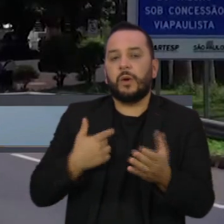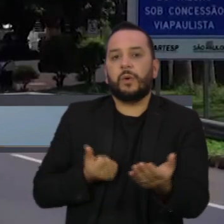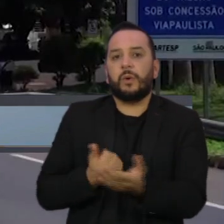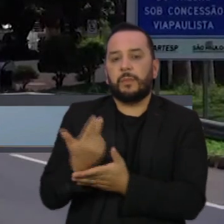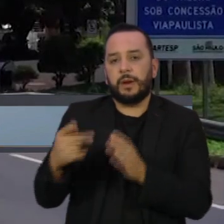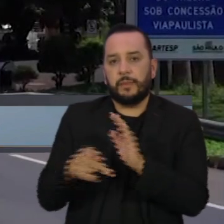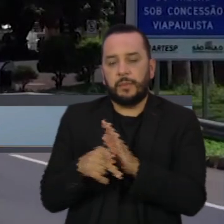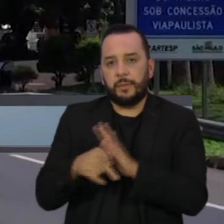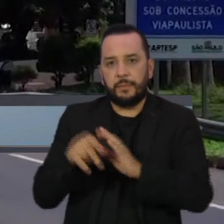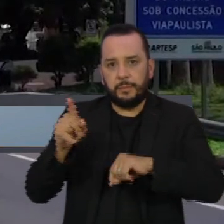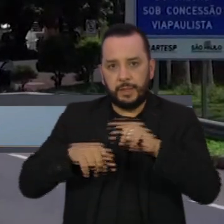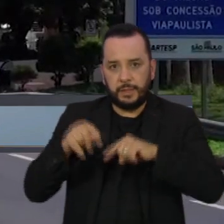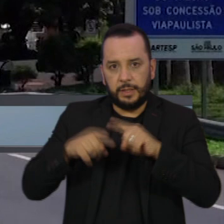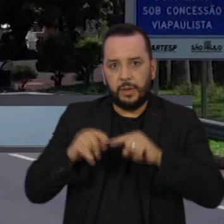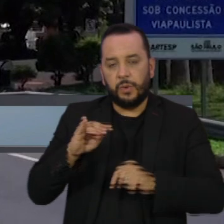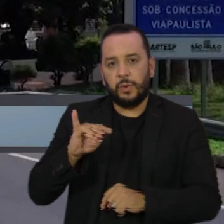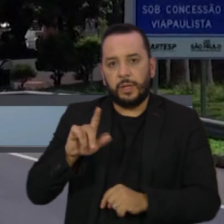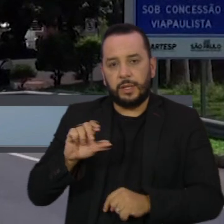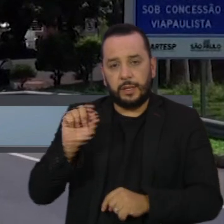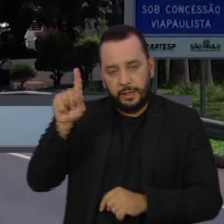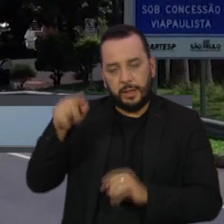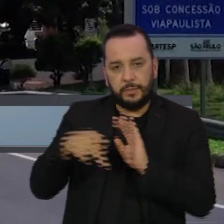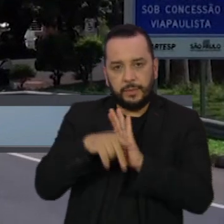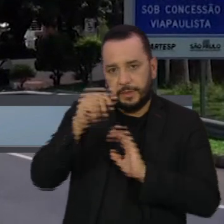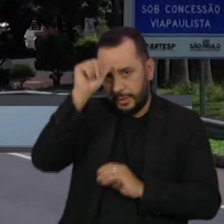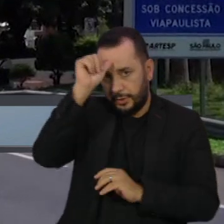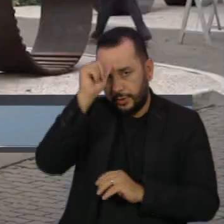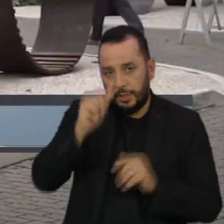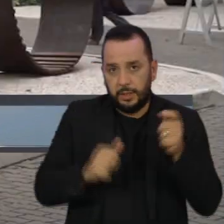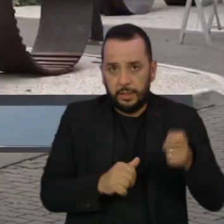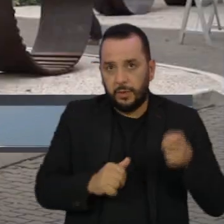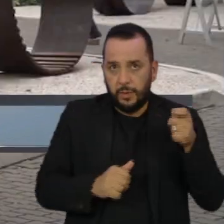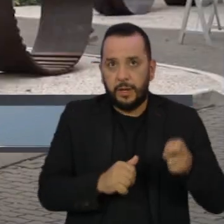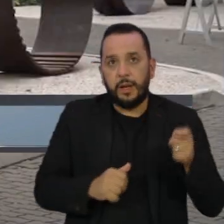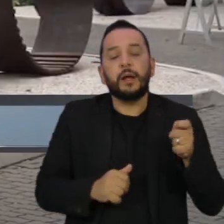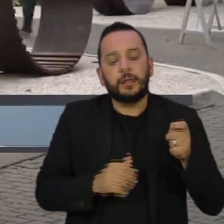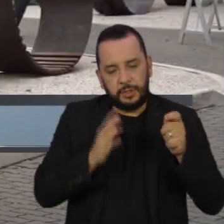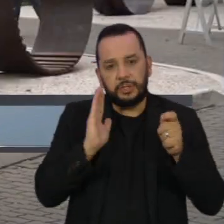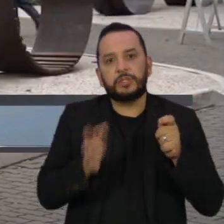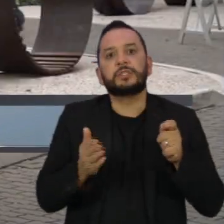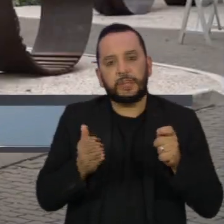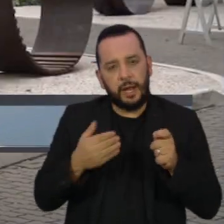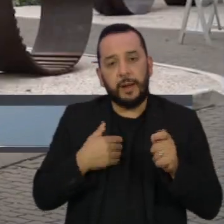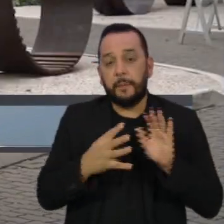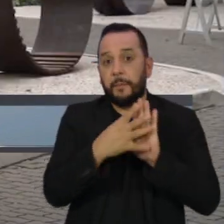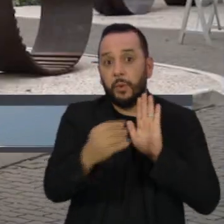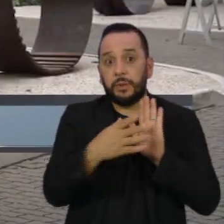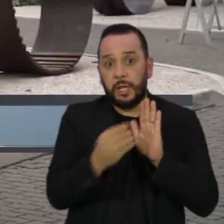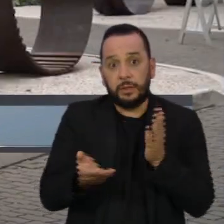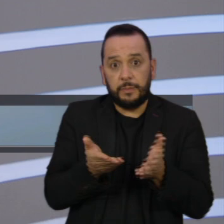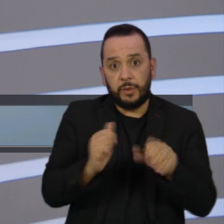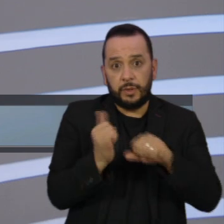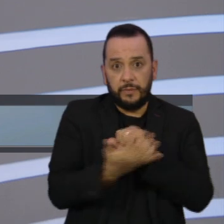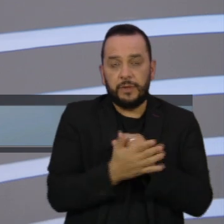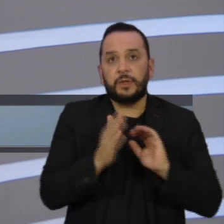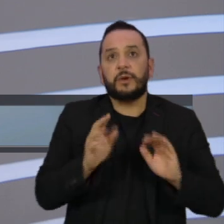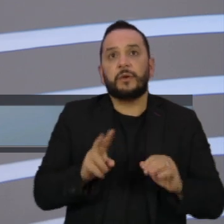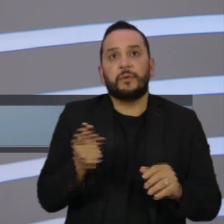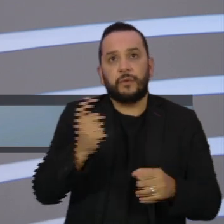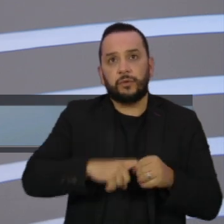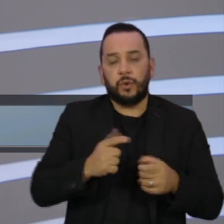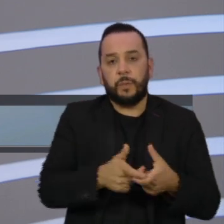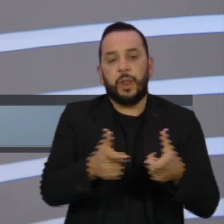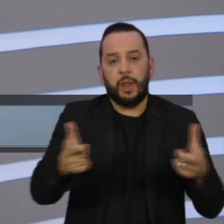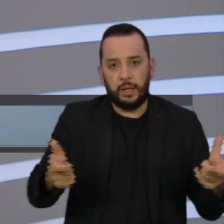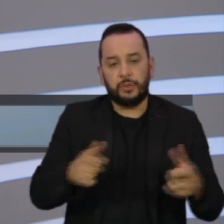índia Araraquara Cidade Modelo no combate ao novo coronavírus volta a ter alta no número de casos da doença e na